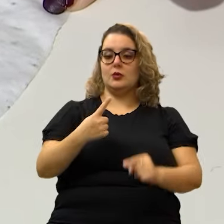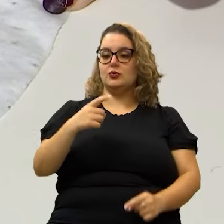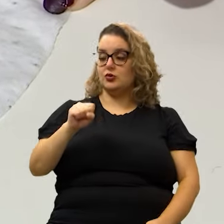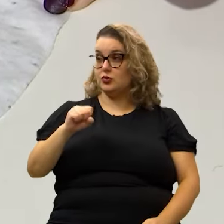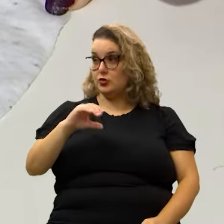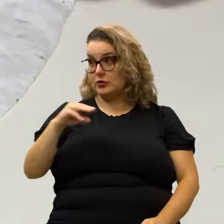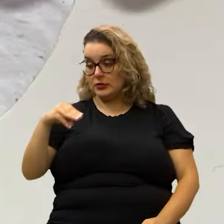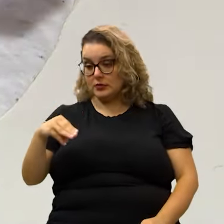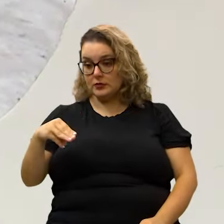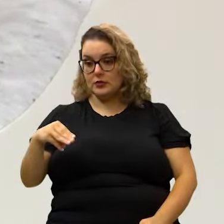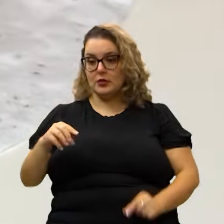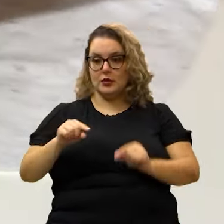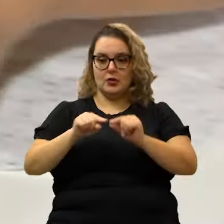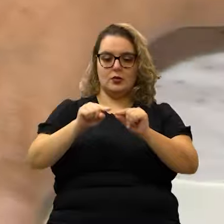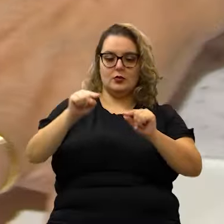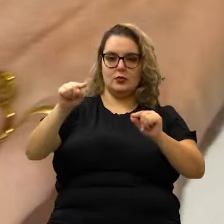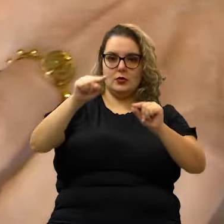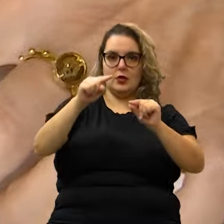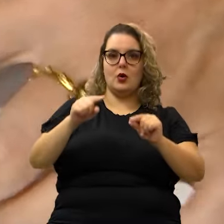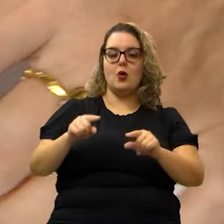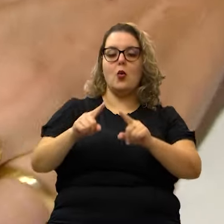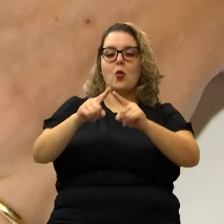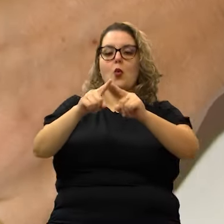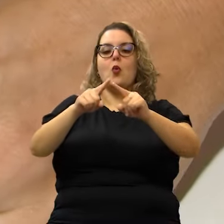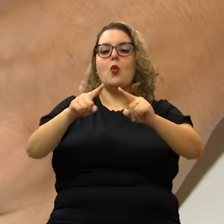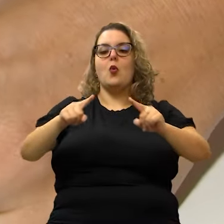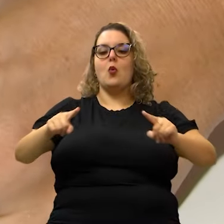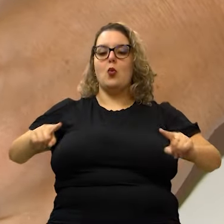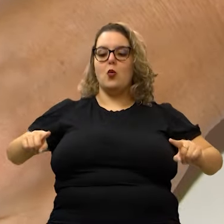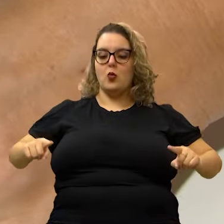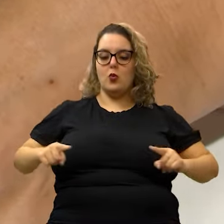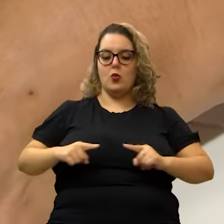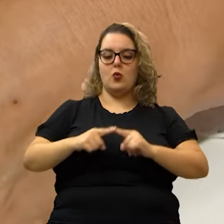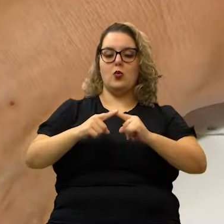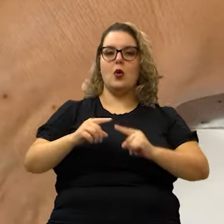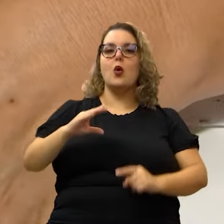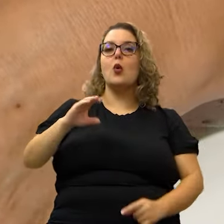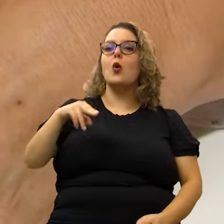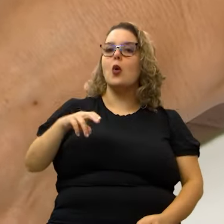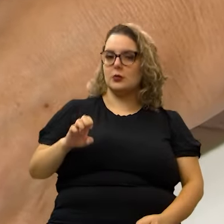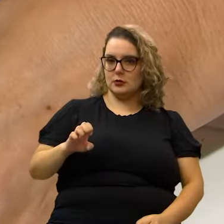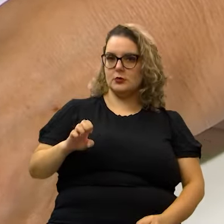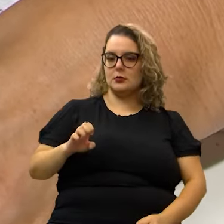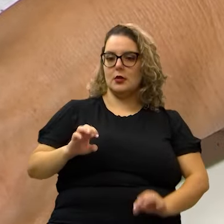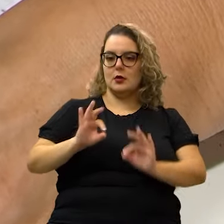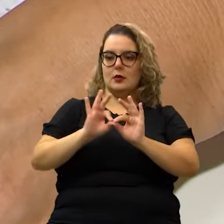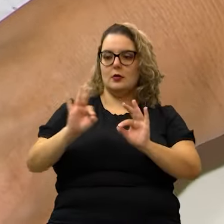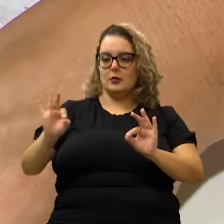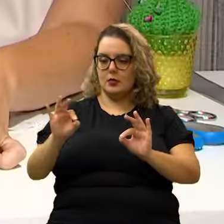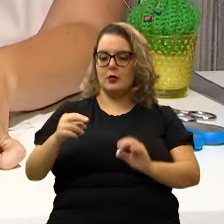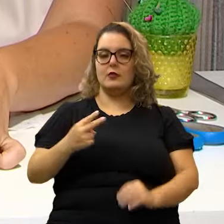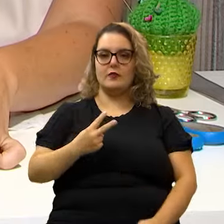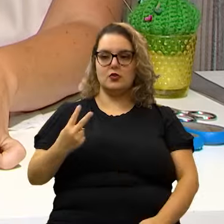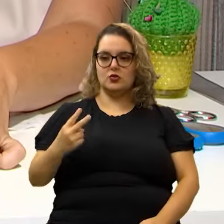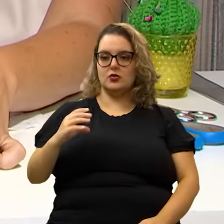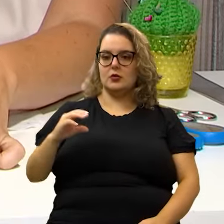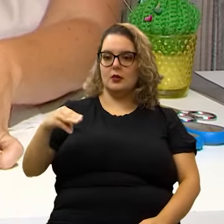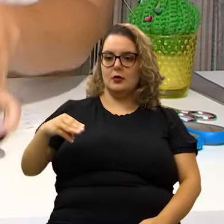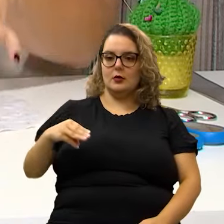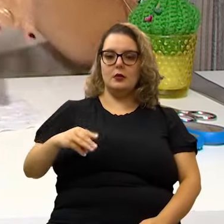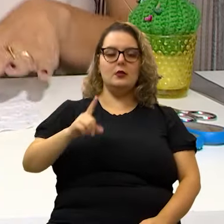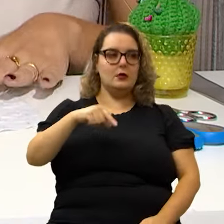18 centímetros, e aqui é um formato de um cone, que quando a gente for fechar vai virar um cone, com a extremidade medindo 22